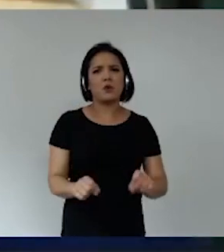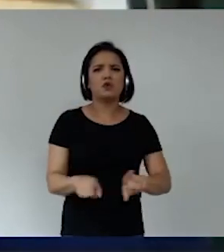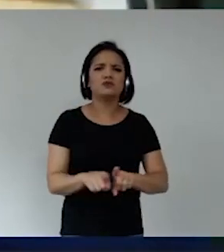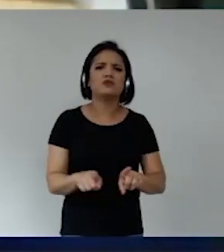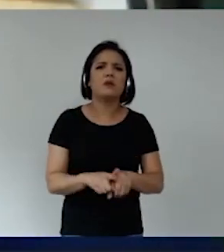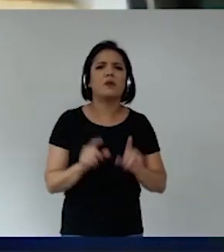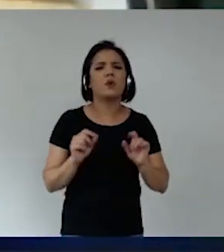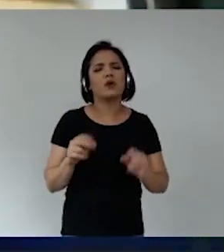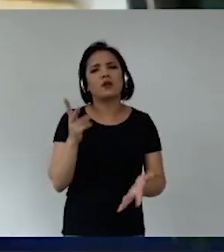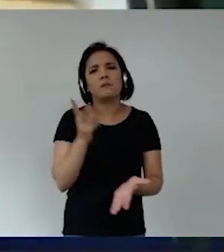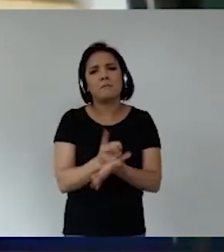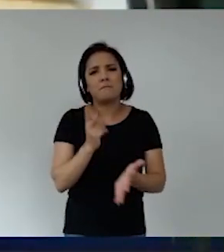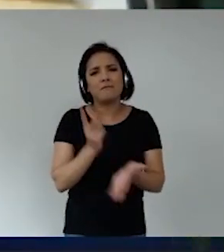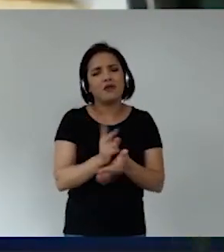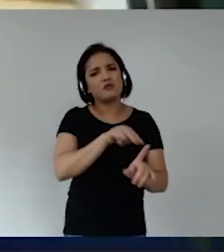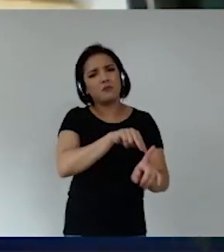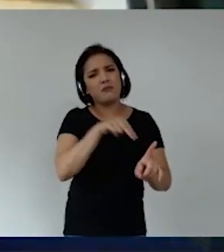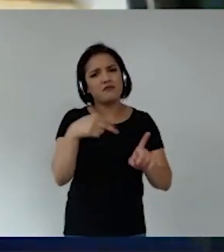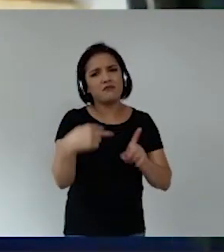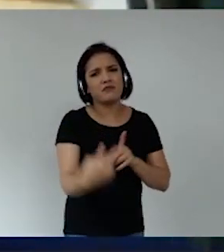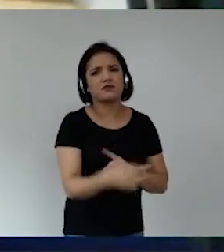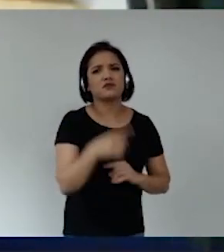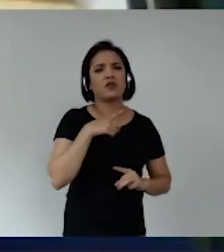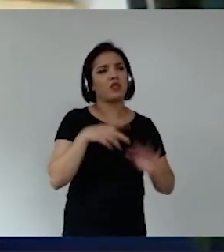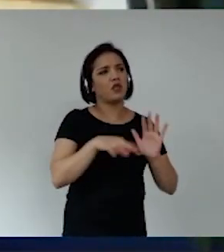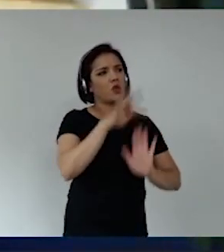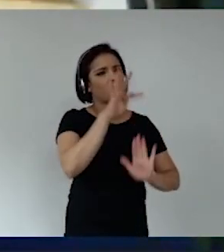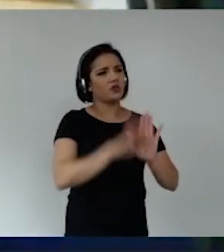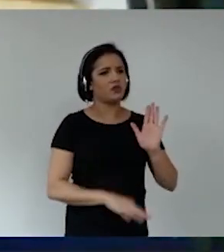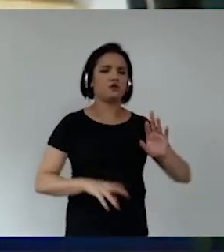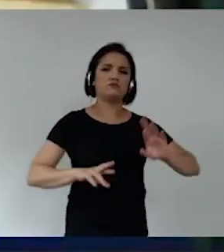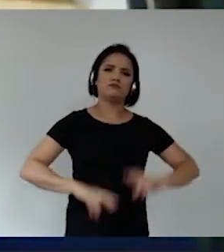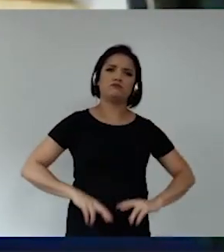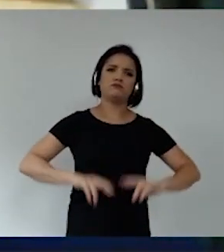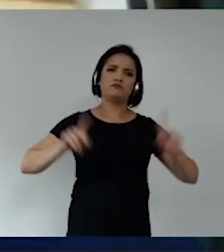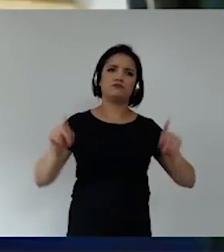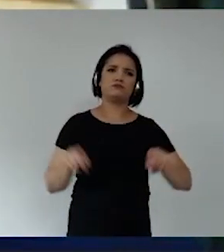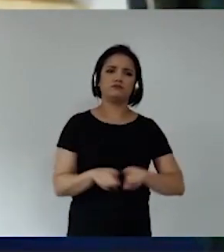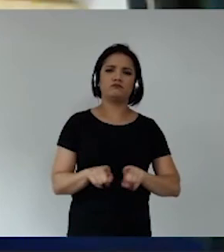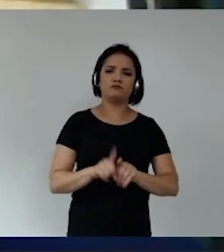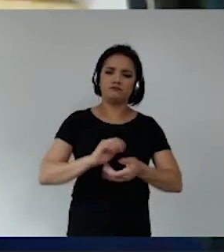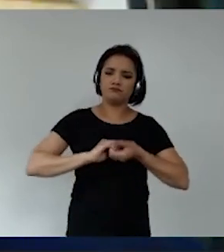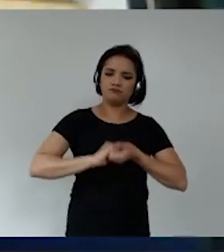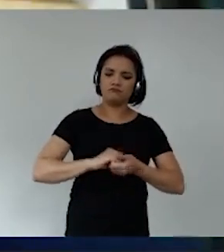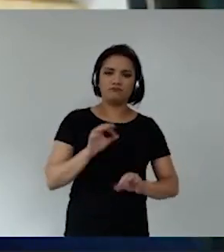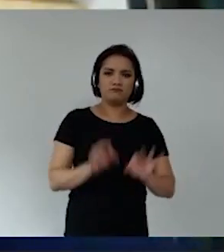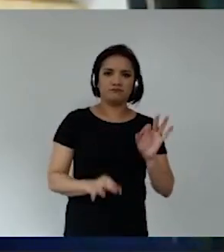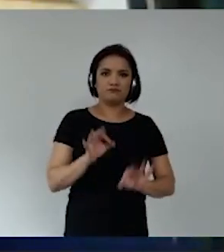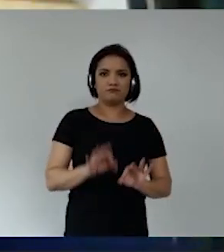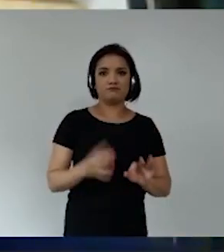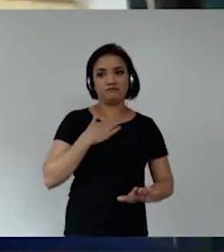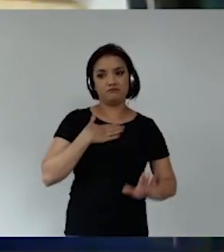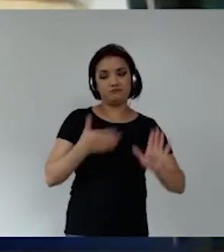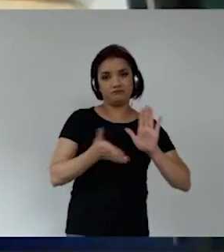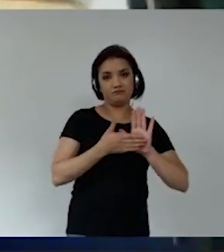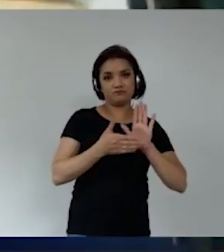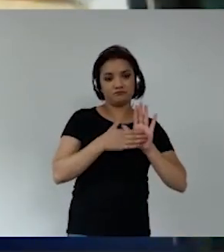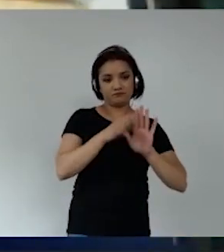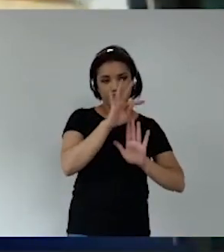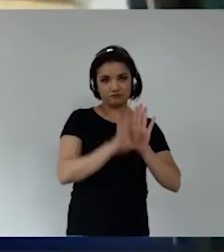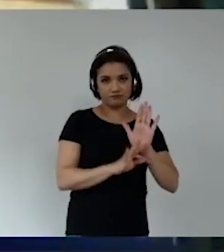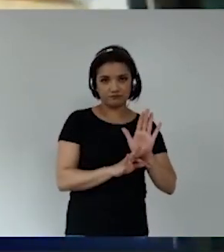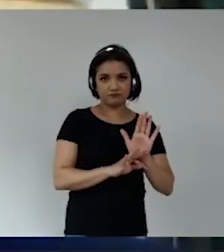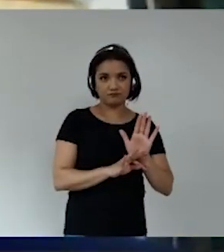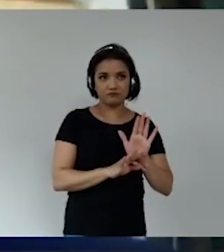dentro dessa mesma perspectiva com uma redação diferenciada para a mediação judicial. Eu proponho esta redação: